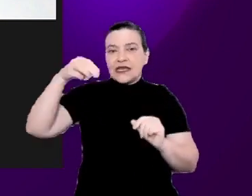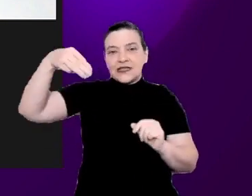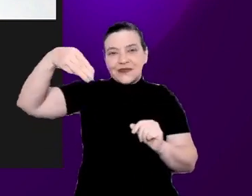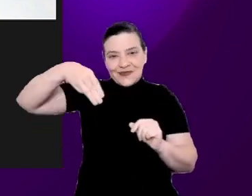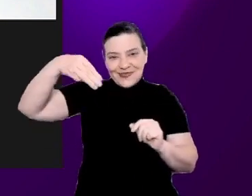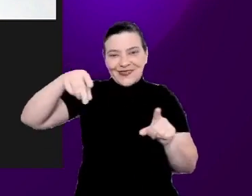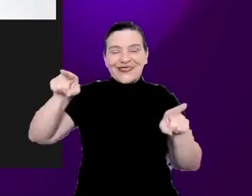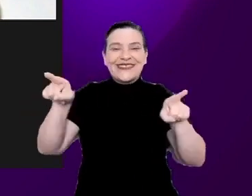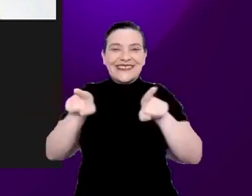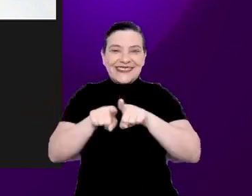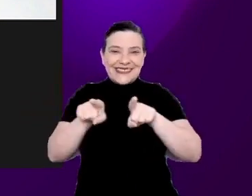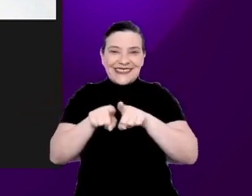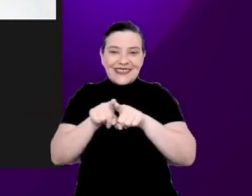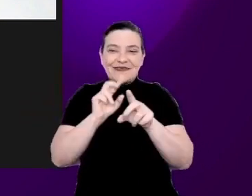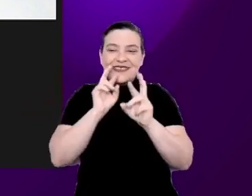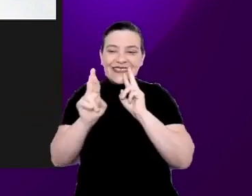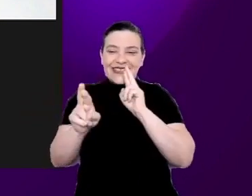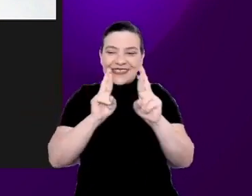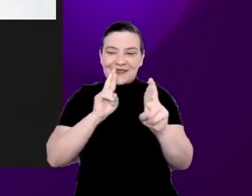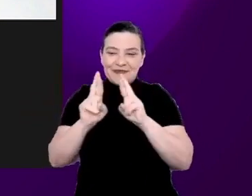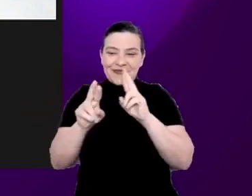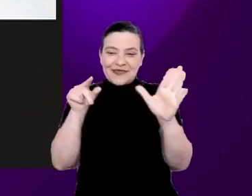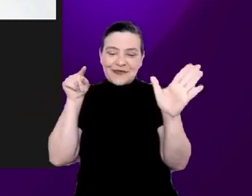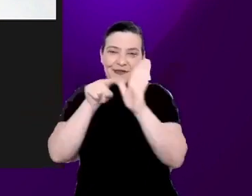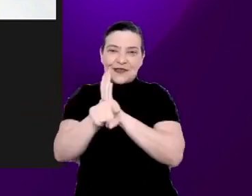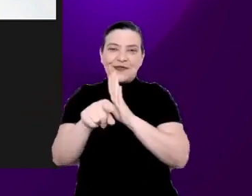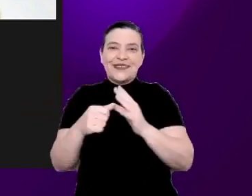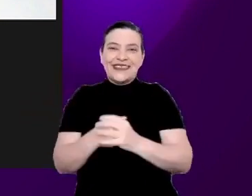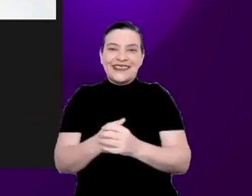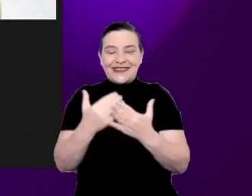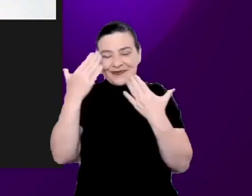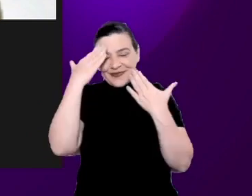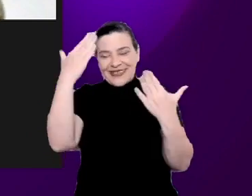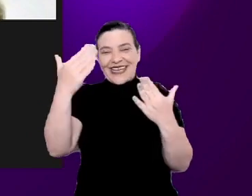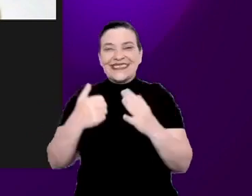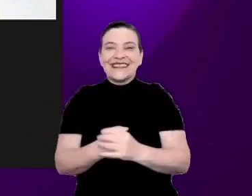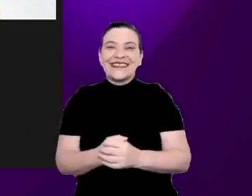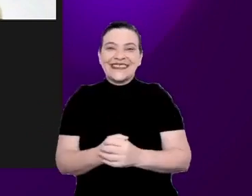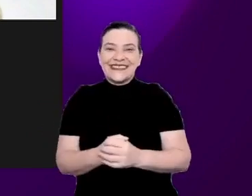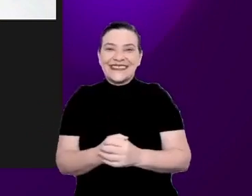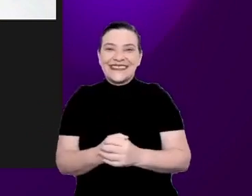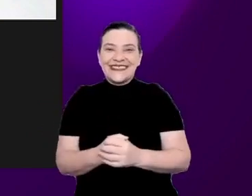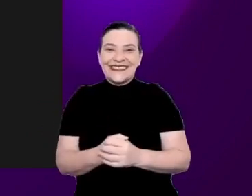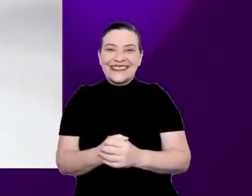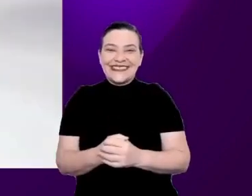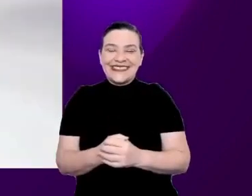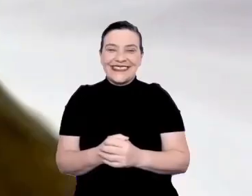para poder responder um pouco dessa pergunta para a gente, Paula. Muito obrigado.